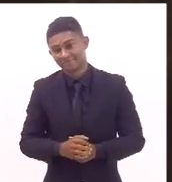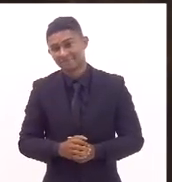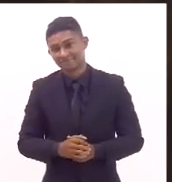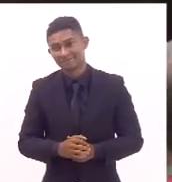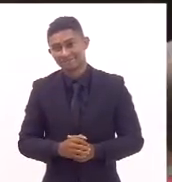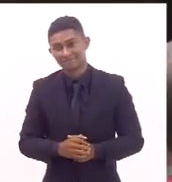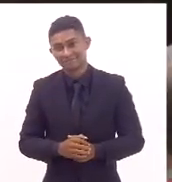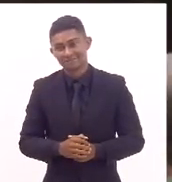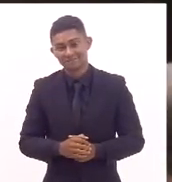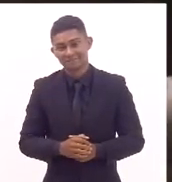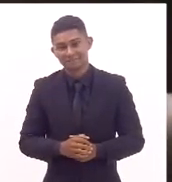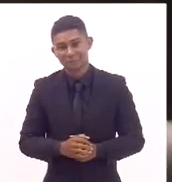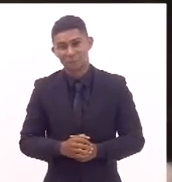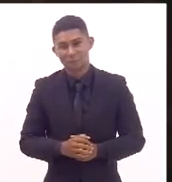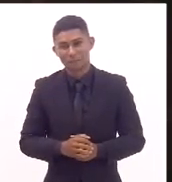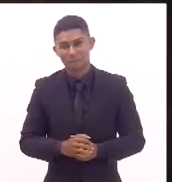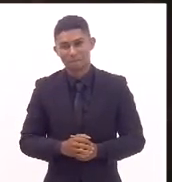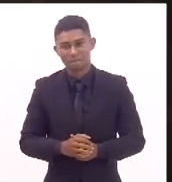G1